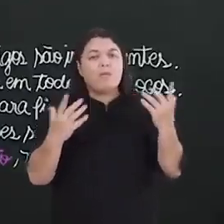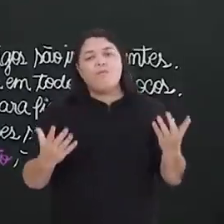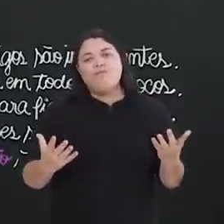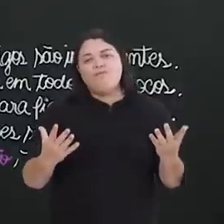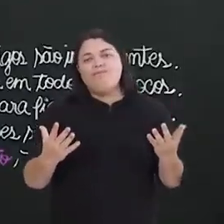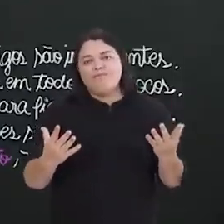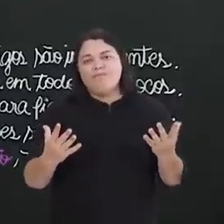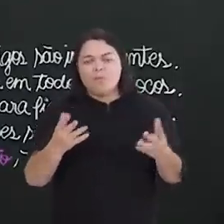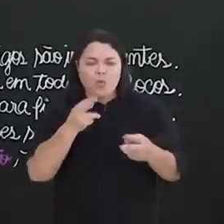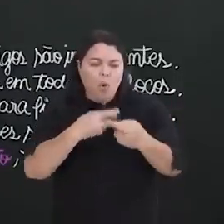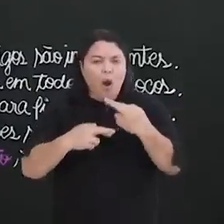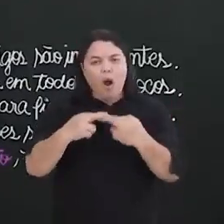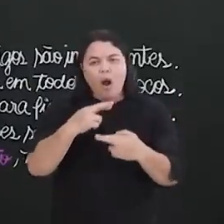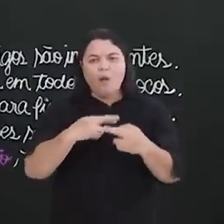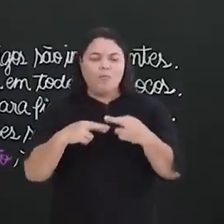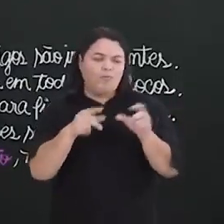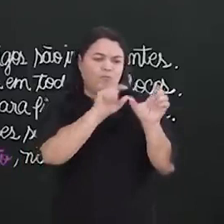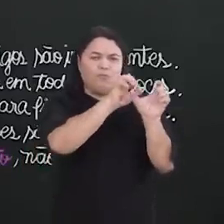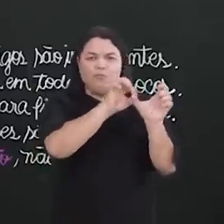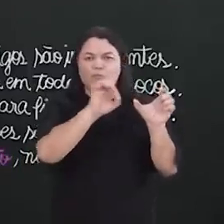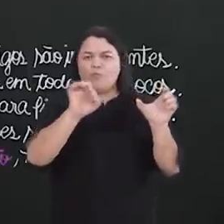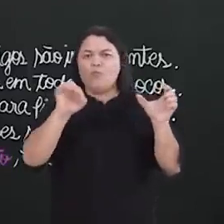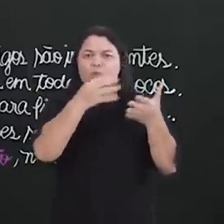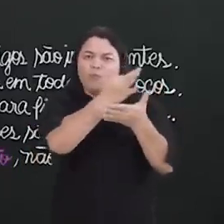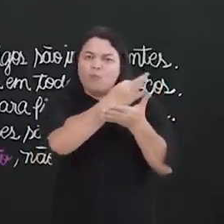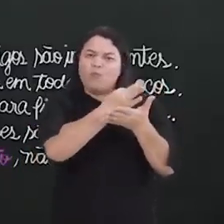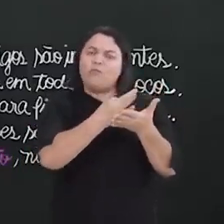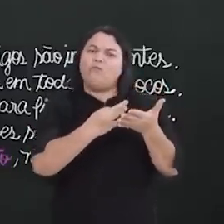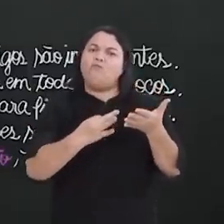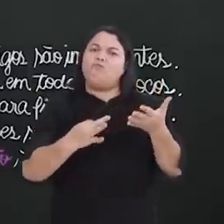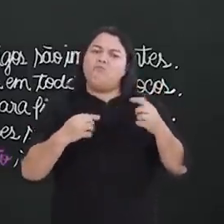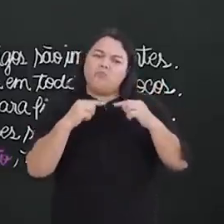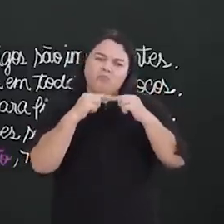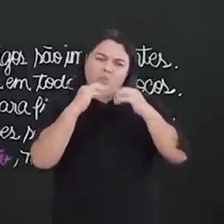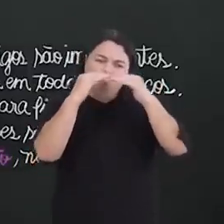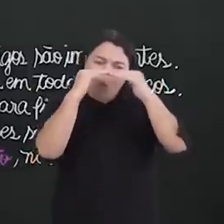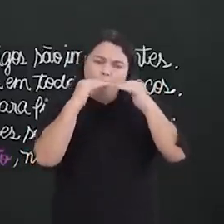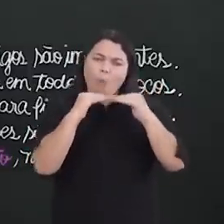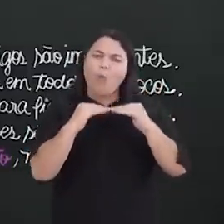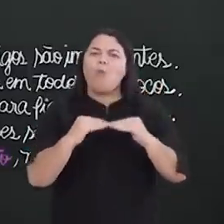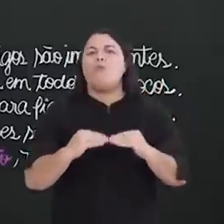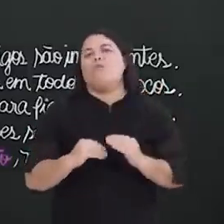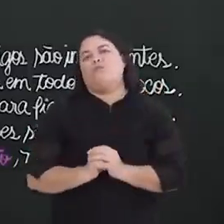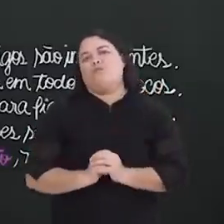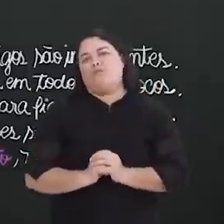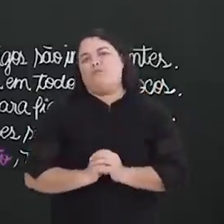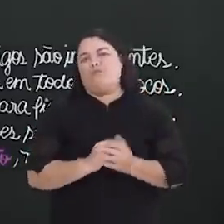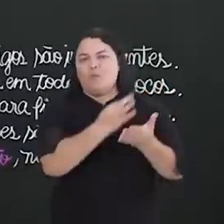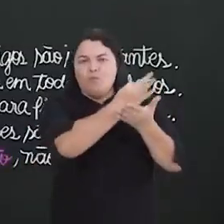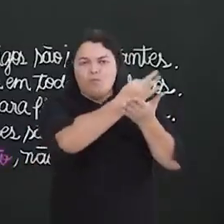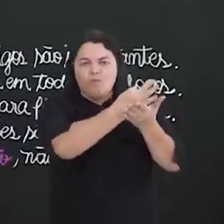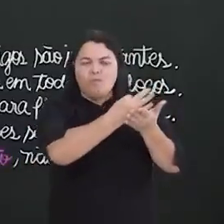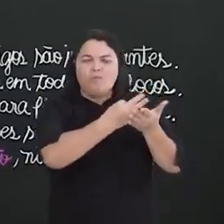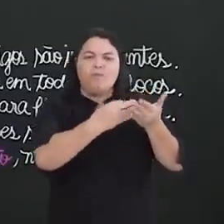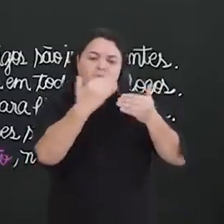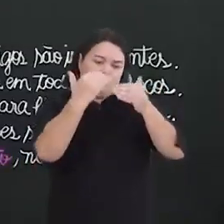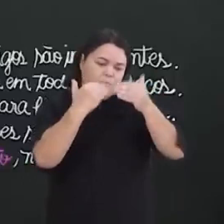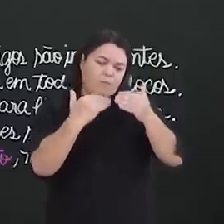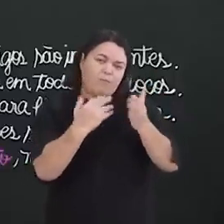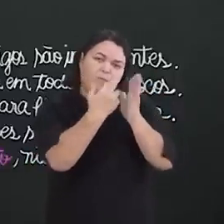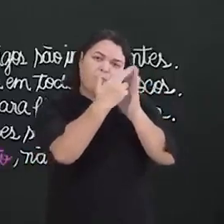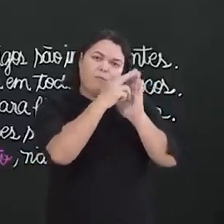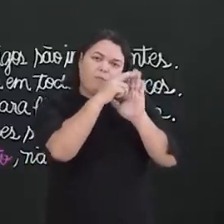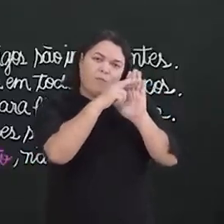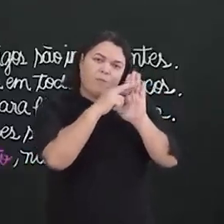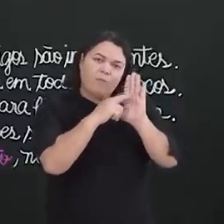você propor relações dentro do seu texto para que ele fique mais coeso, as conexões entre as partes do seu texto aconteçam de uma